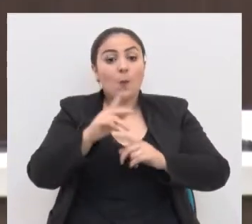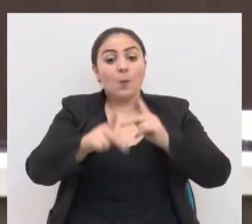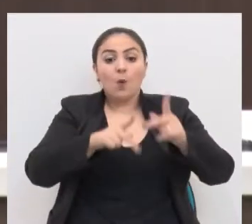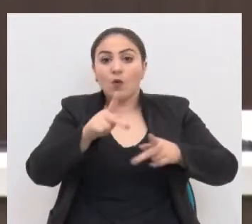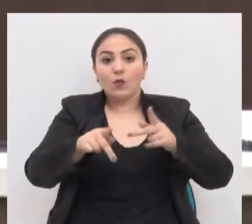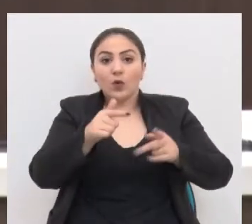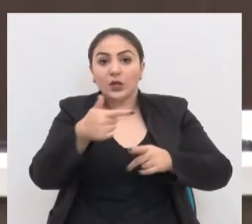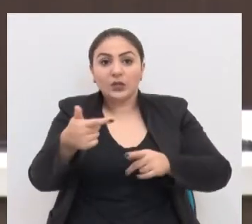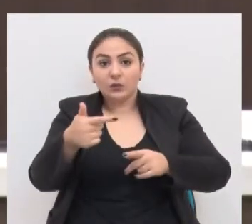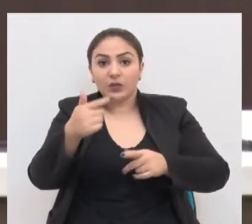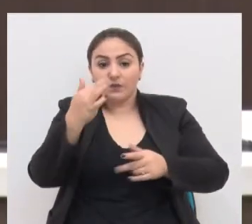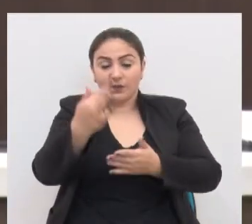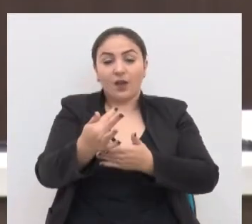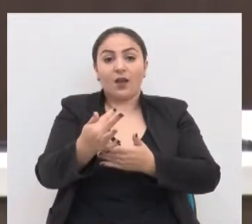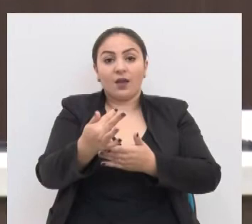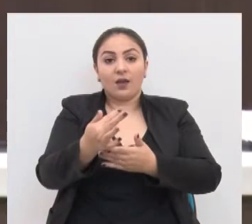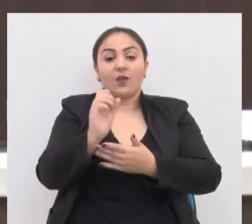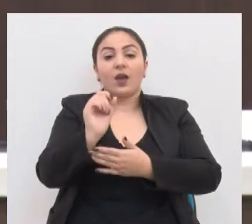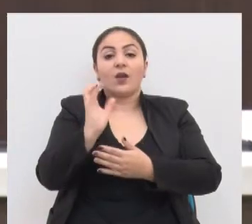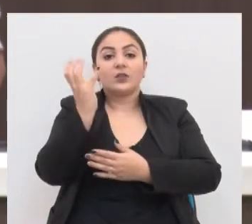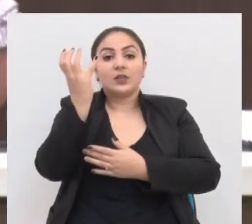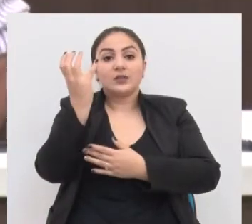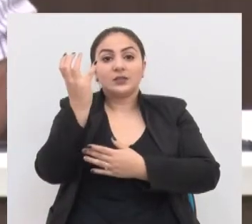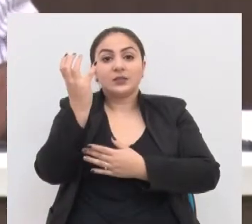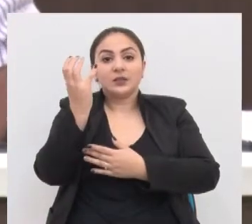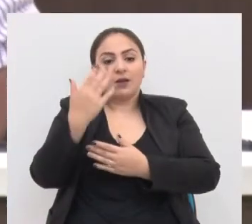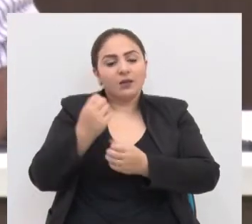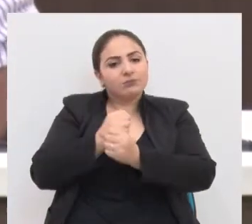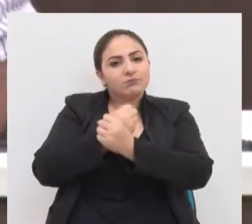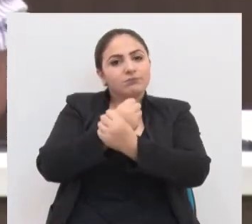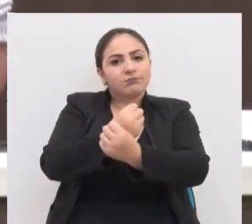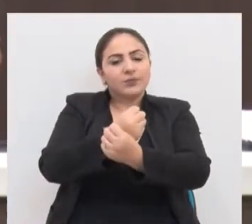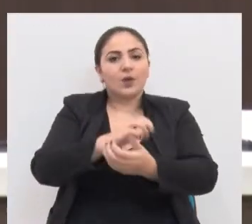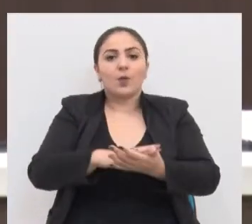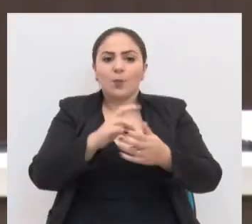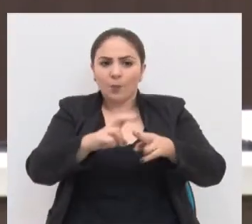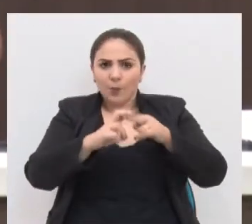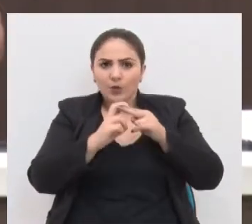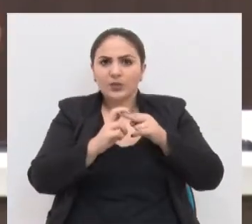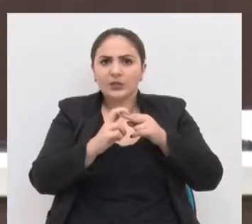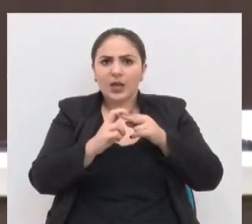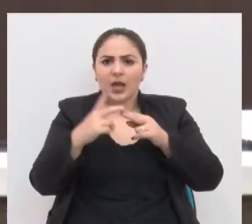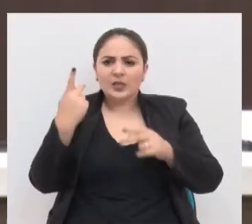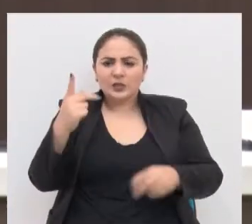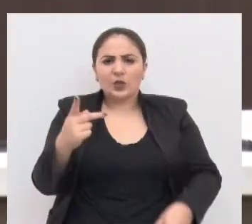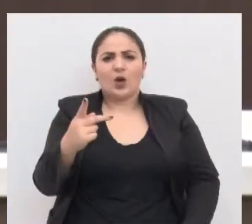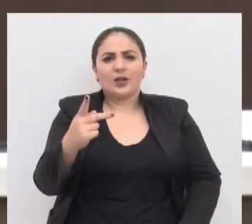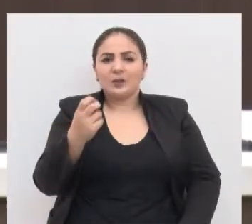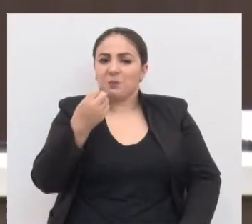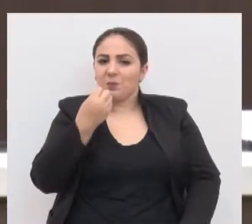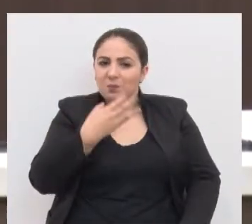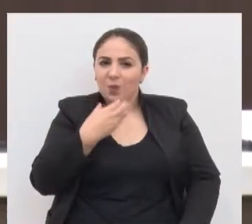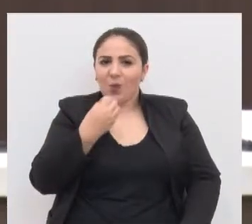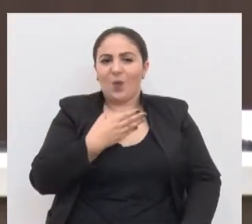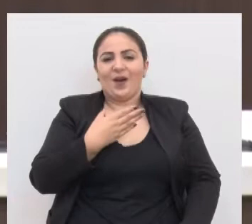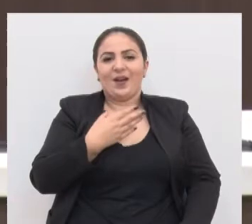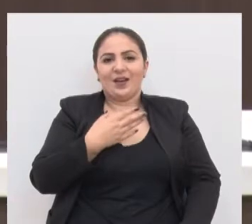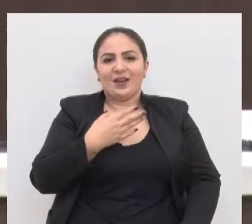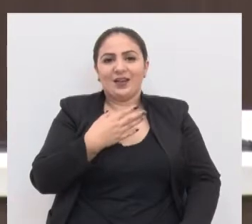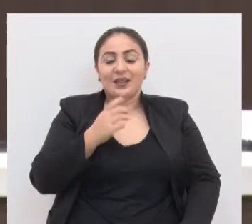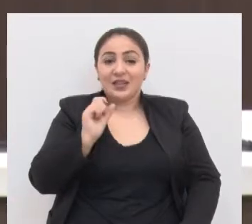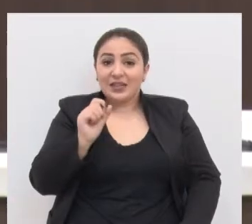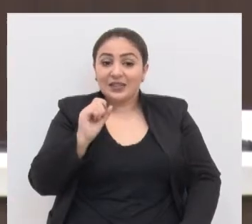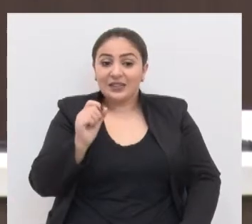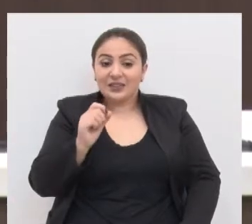não tem virtude acaba por ser escravo. Então é com histórias boas que Passo Fundo é